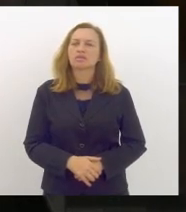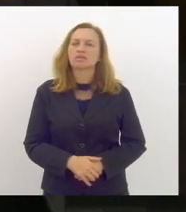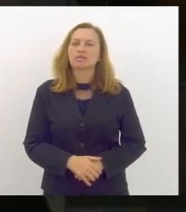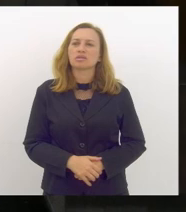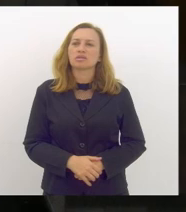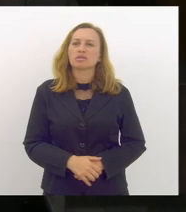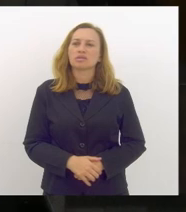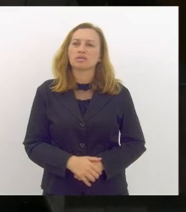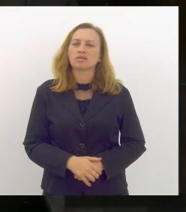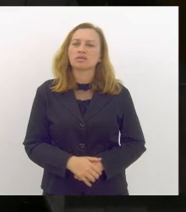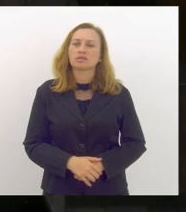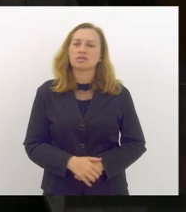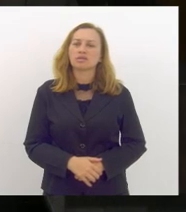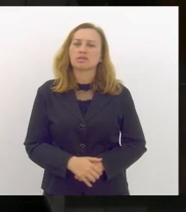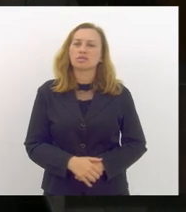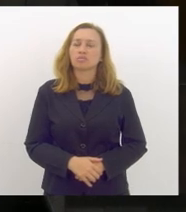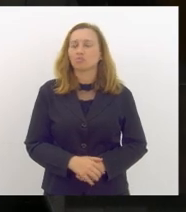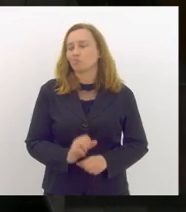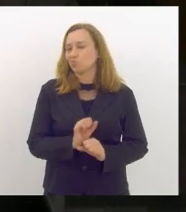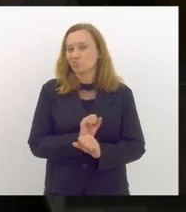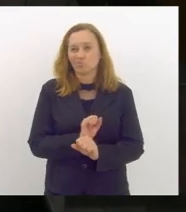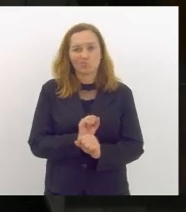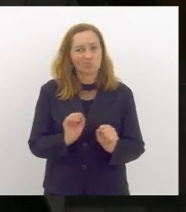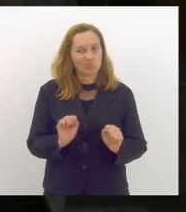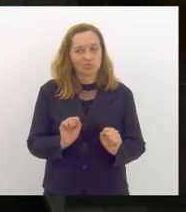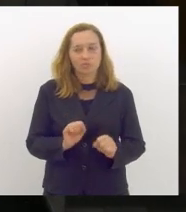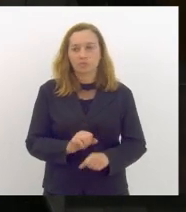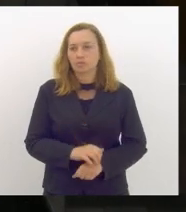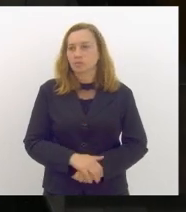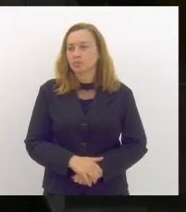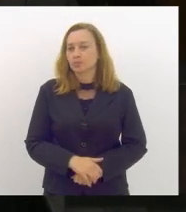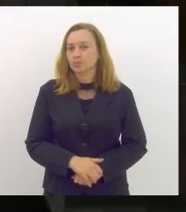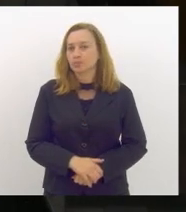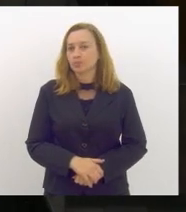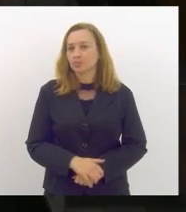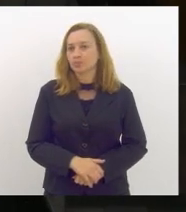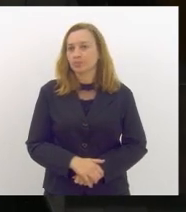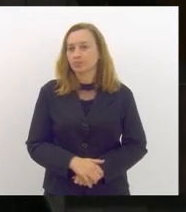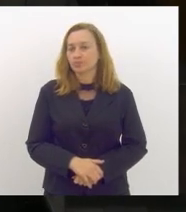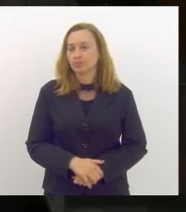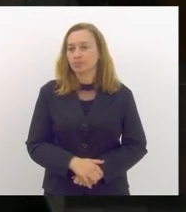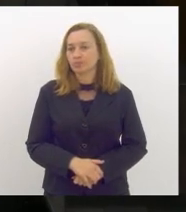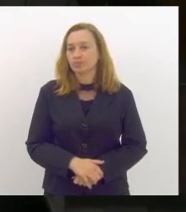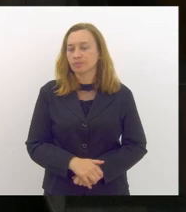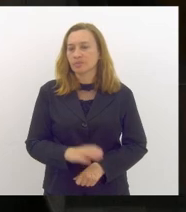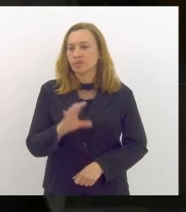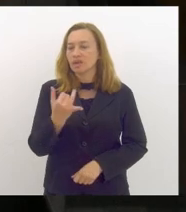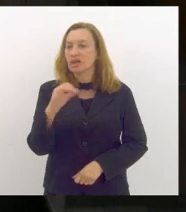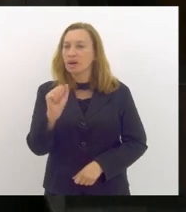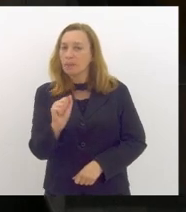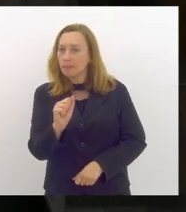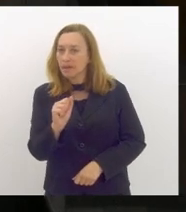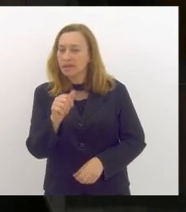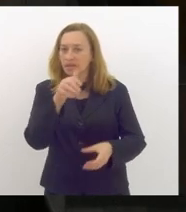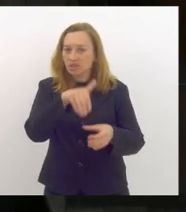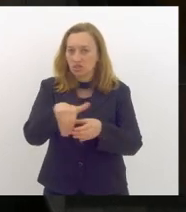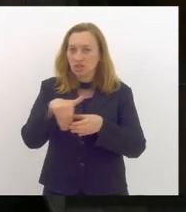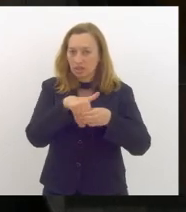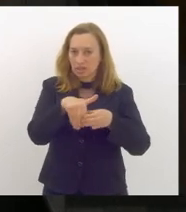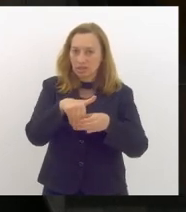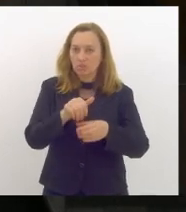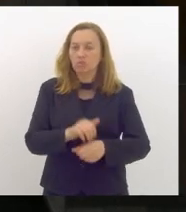e não é possível o que uma campanha eleitoral